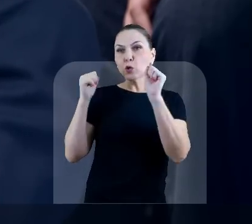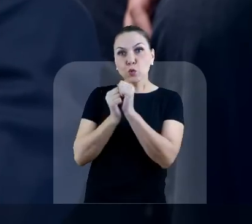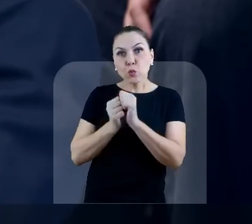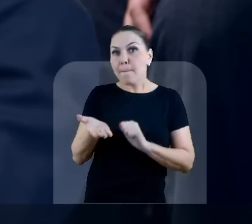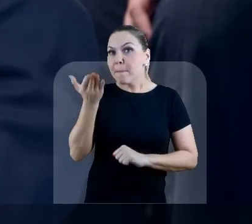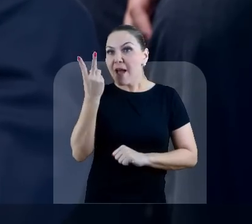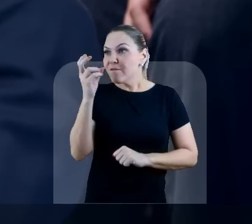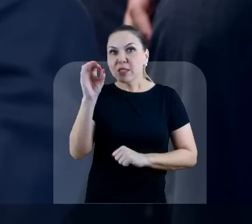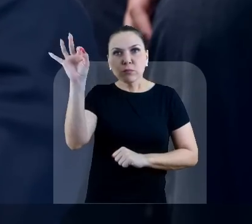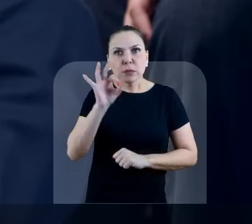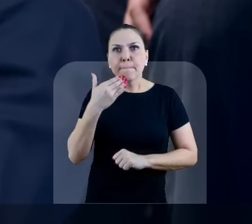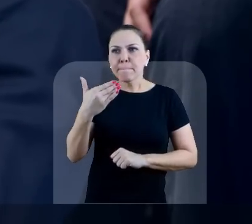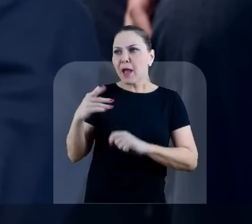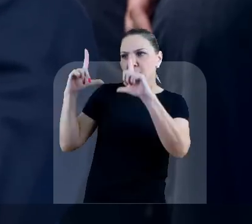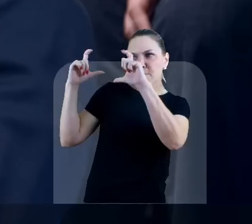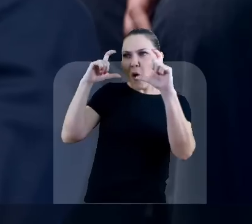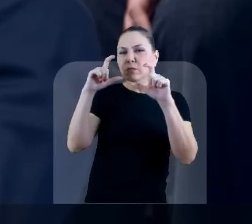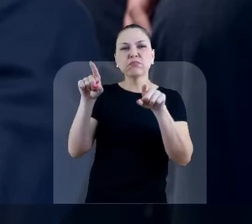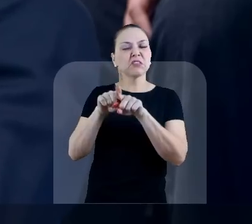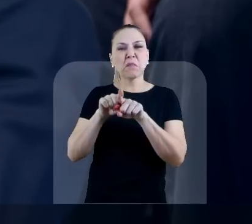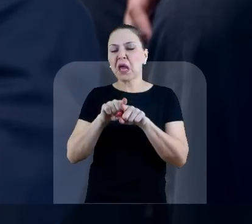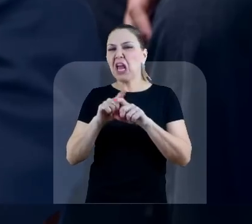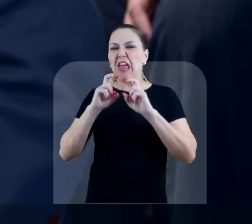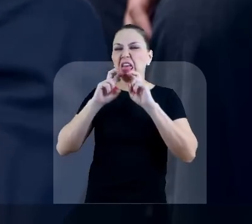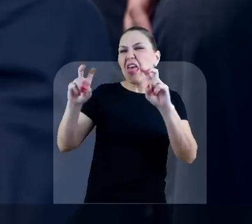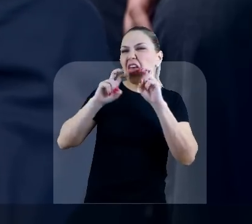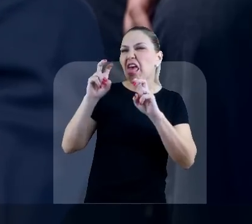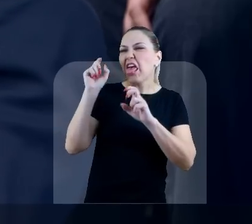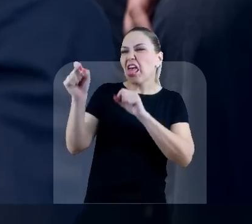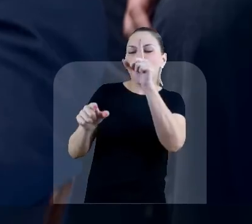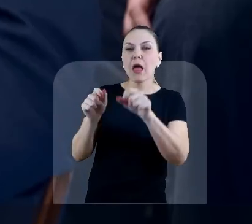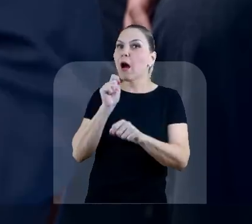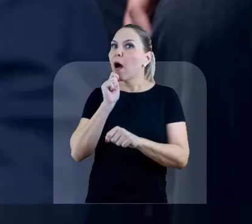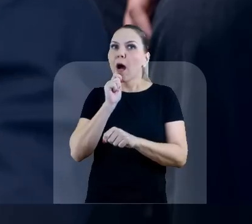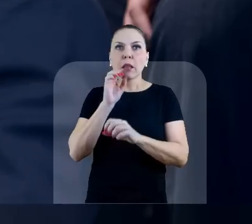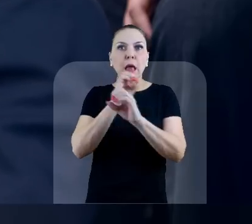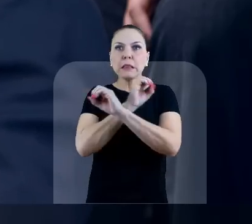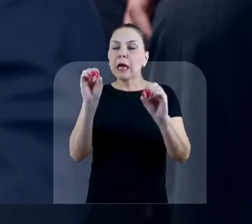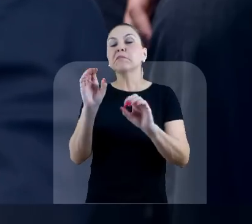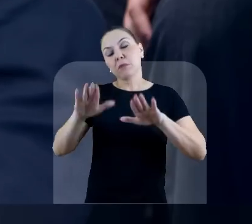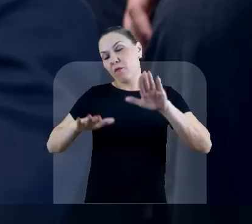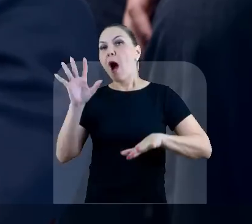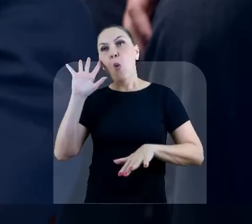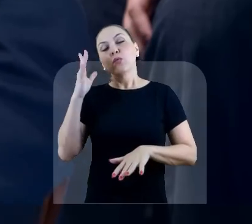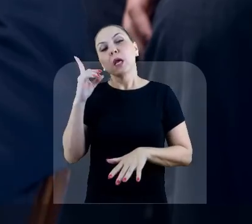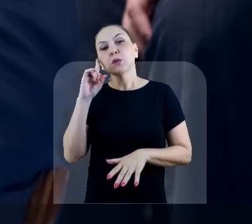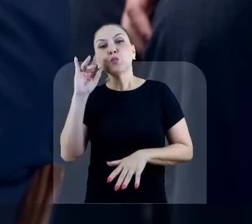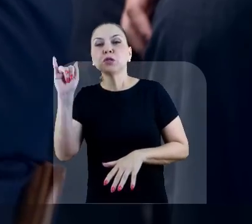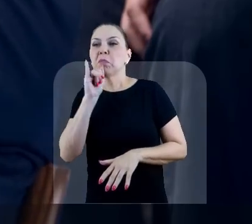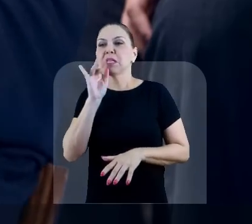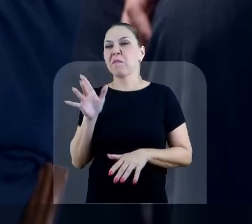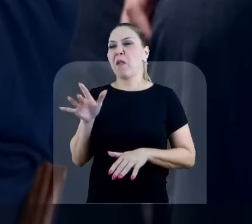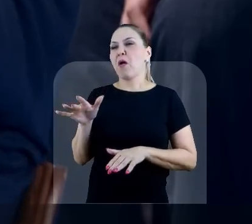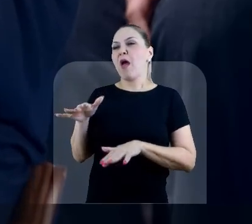acima de 20% e nenhuma recebeu a vaia ainda. Pode ser que um dia aconteça, né? Entra num avião que está o pessoal de